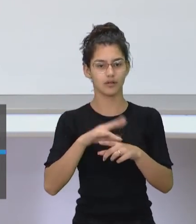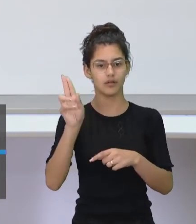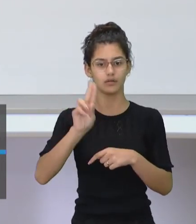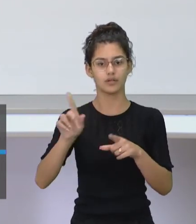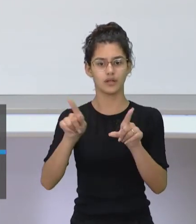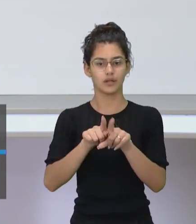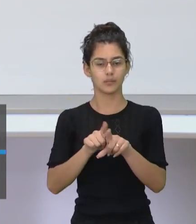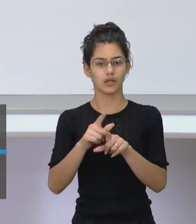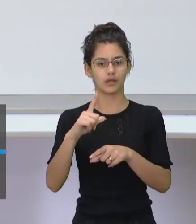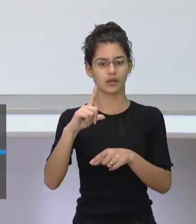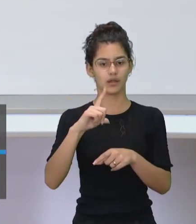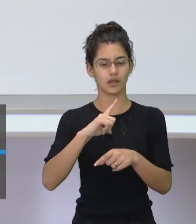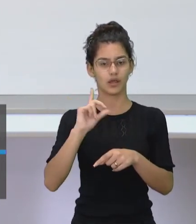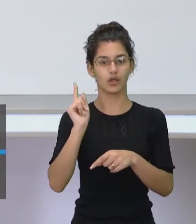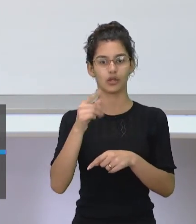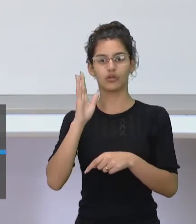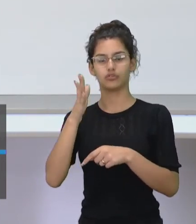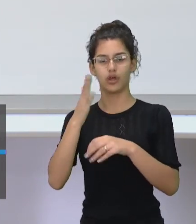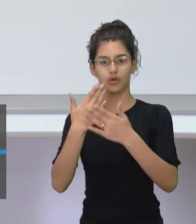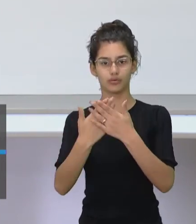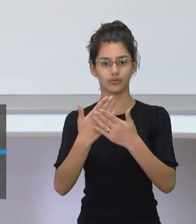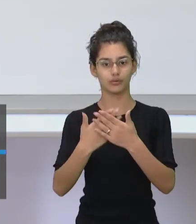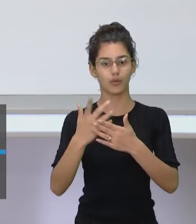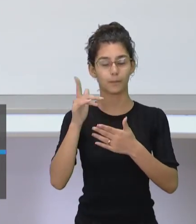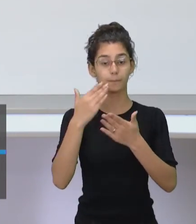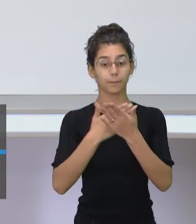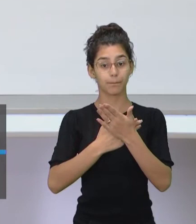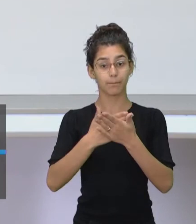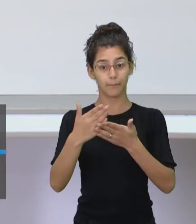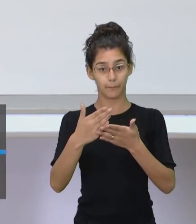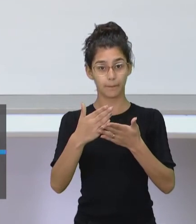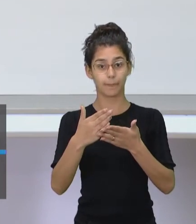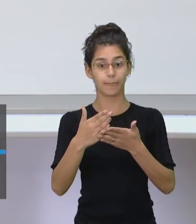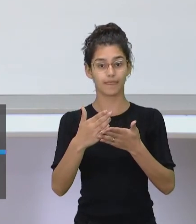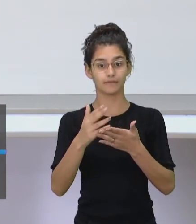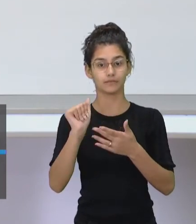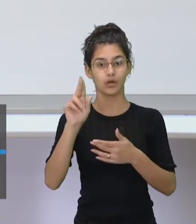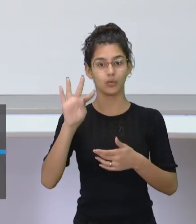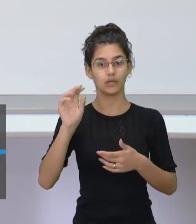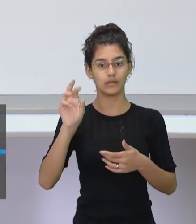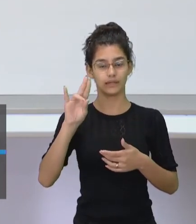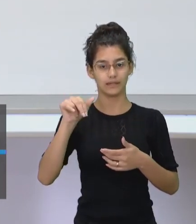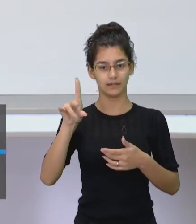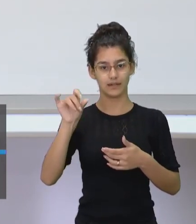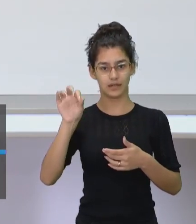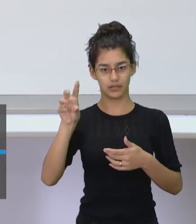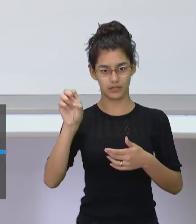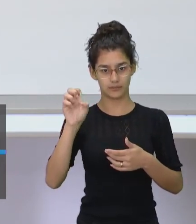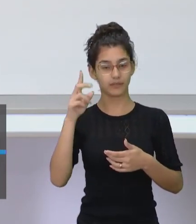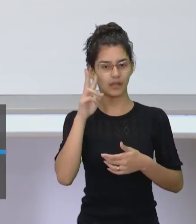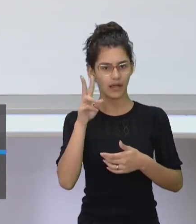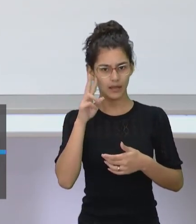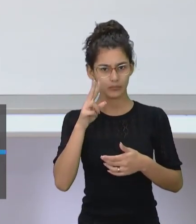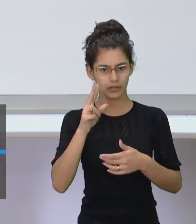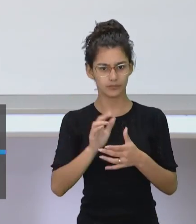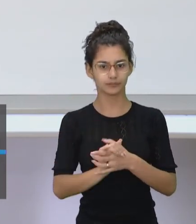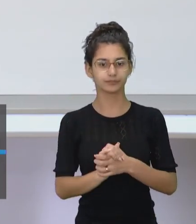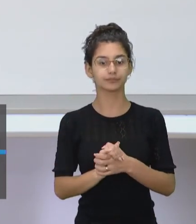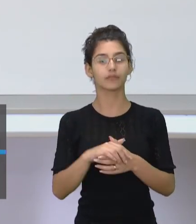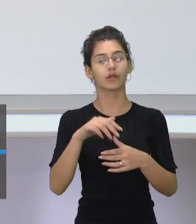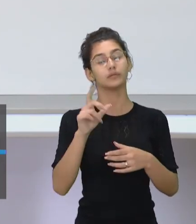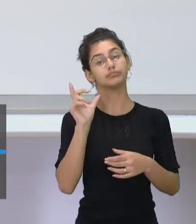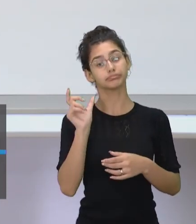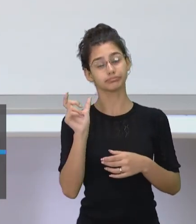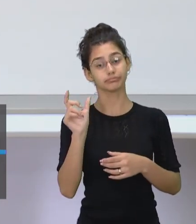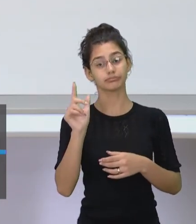utilizar aquele princípio que a gente já estudou, que é o princípio da alteridade. Vocês se lembram da alteridade? A